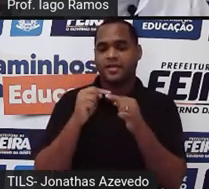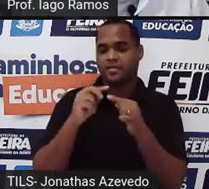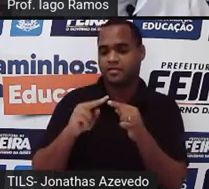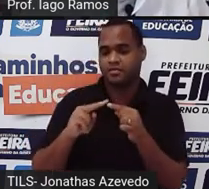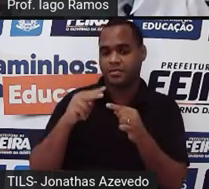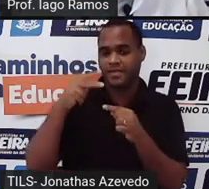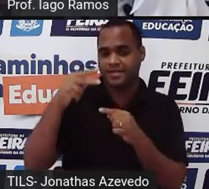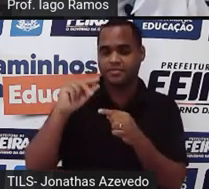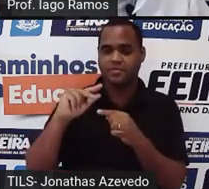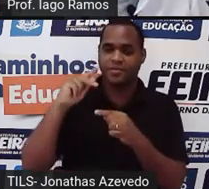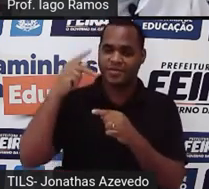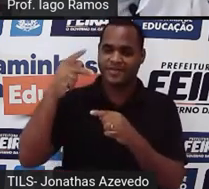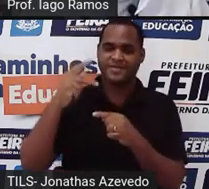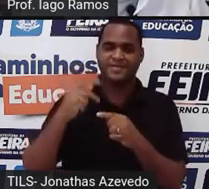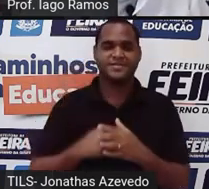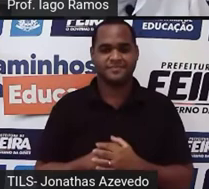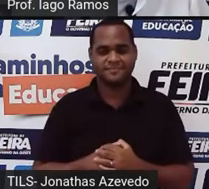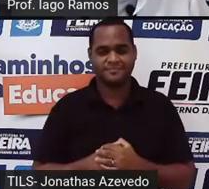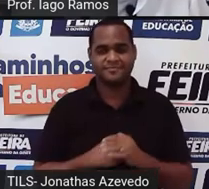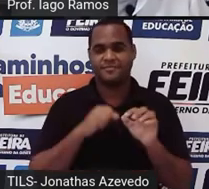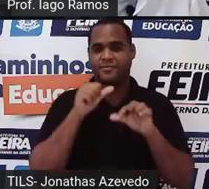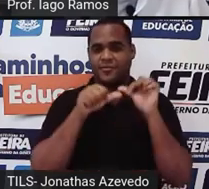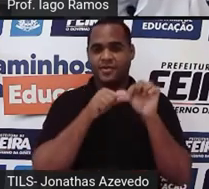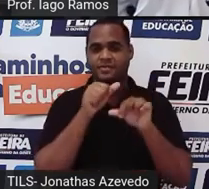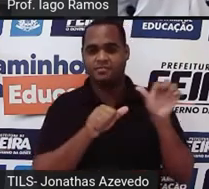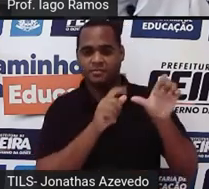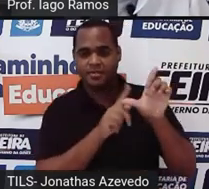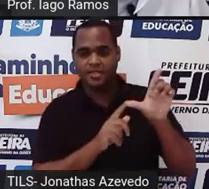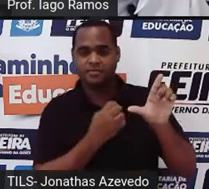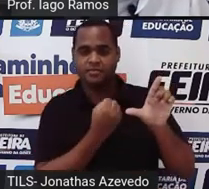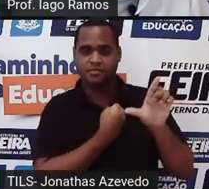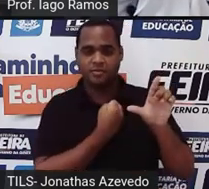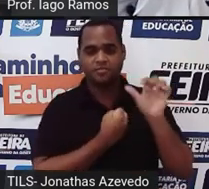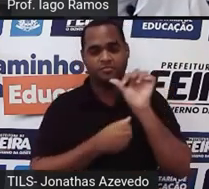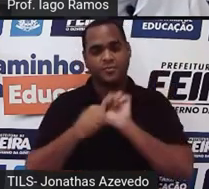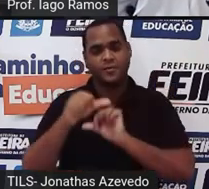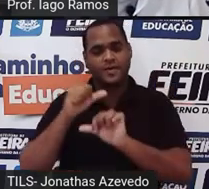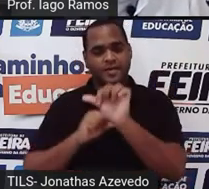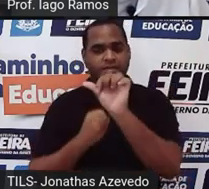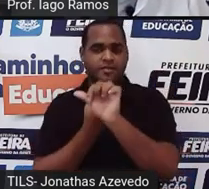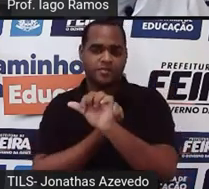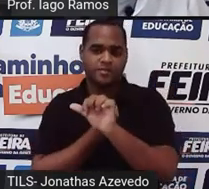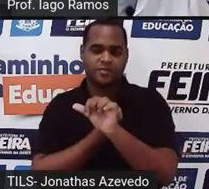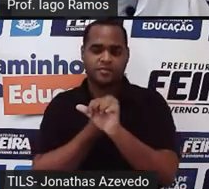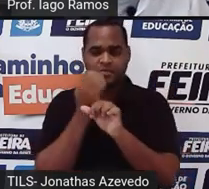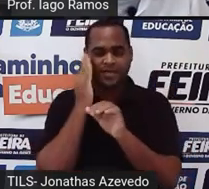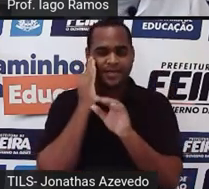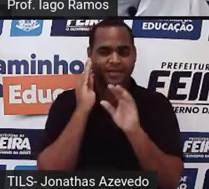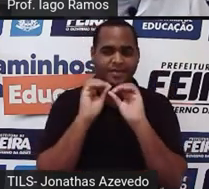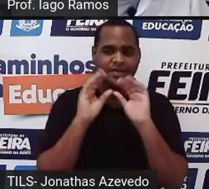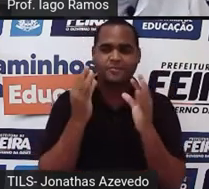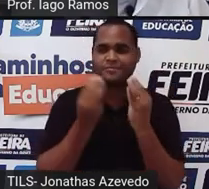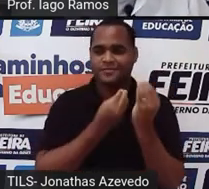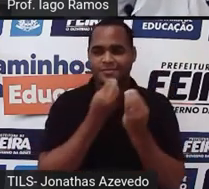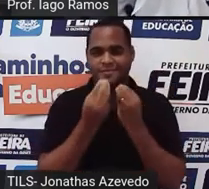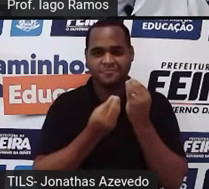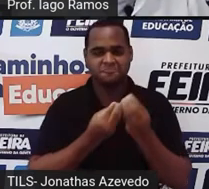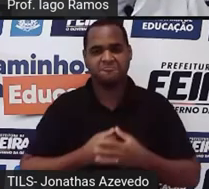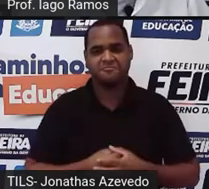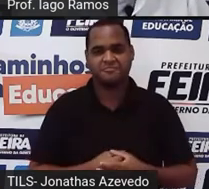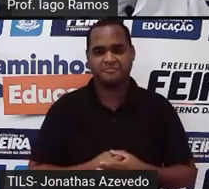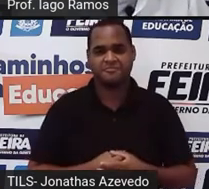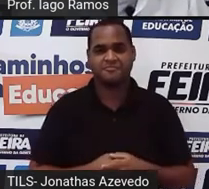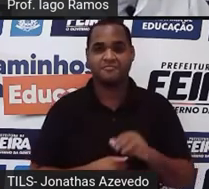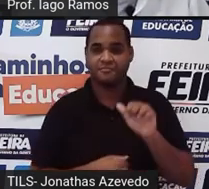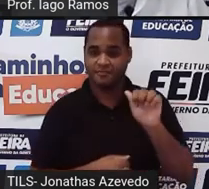potência. Então, eu vou trocar ali aquelas letras por números para a gente entender direitinho como é que funciona. Então,